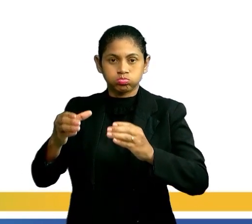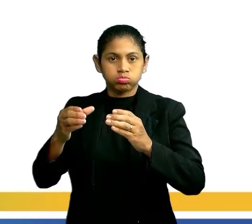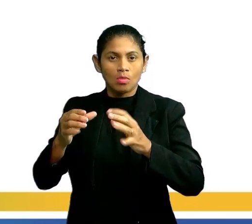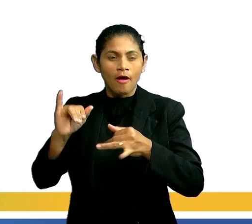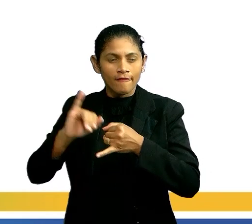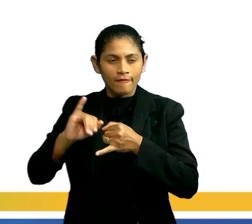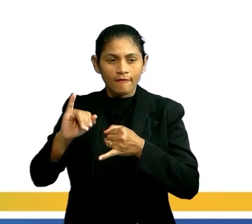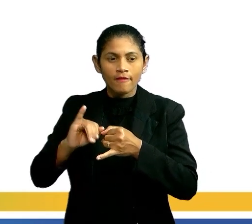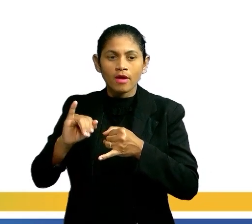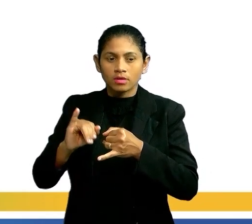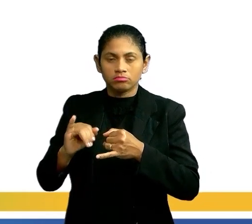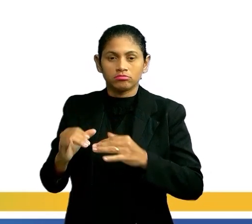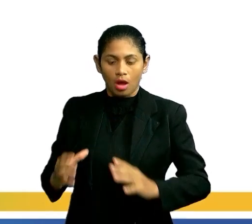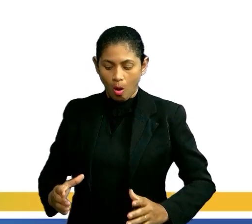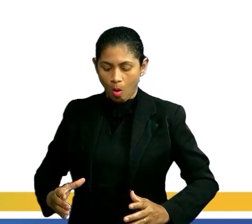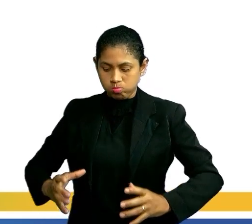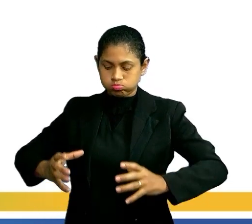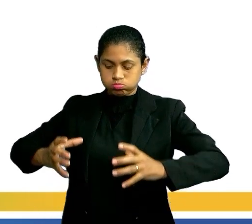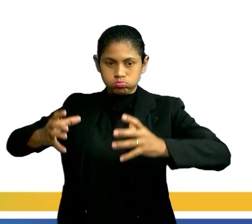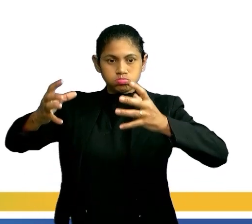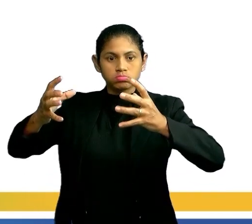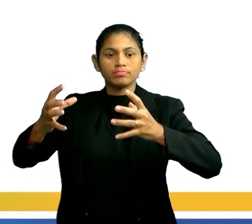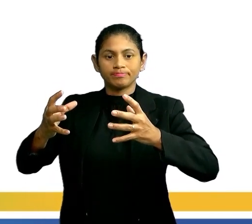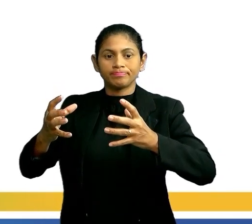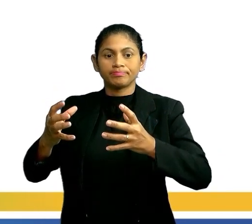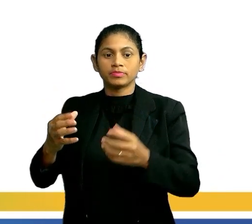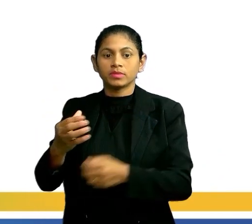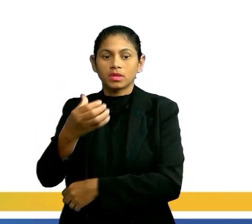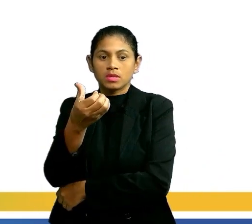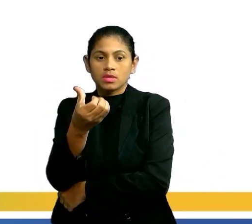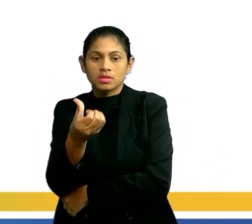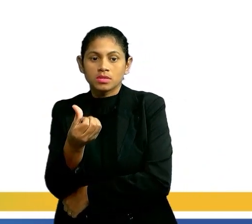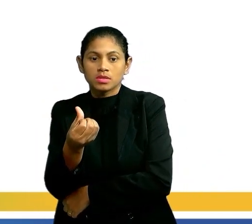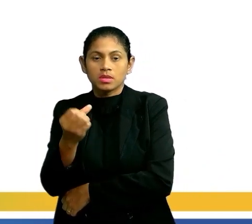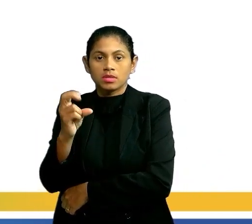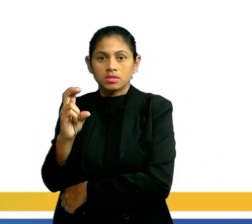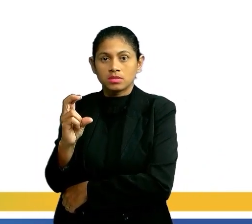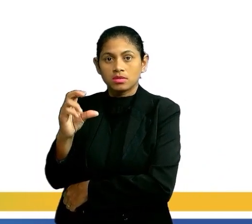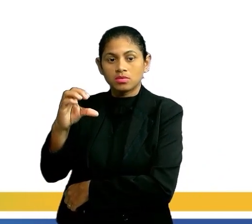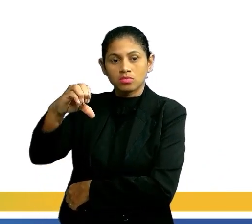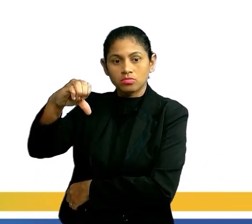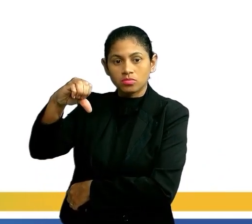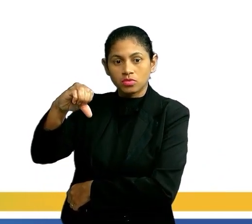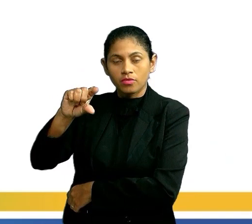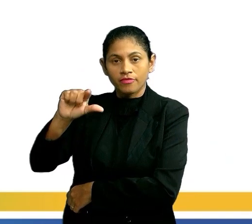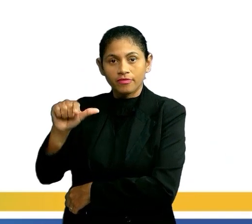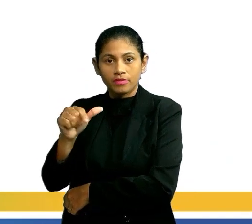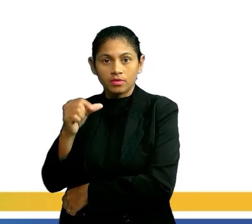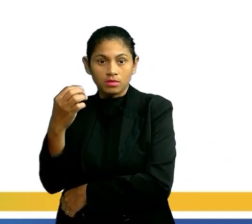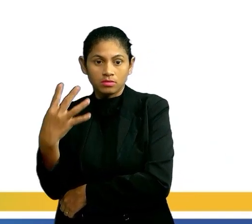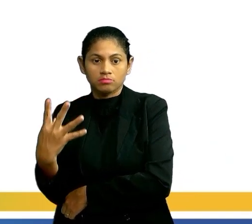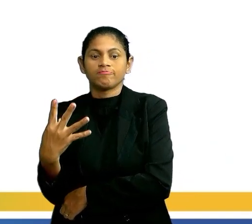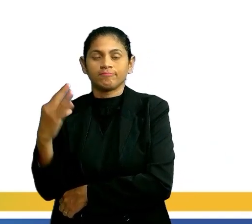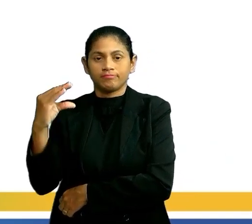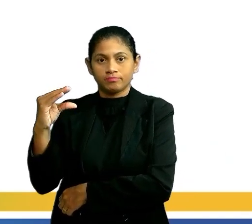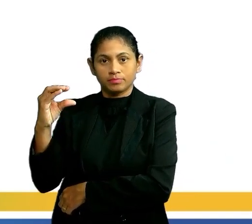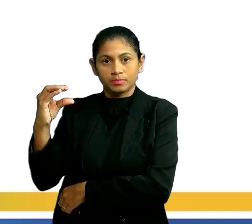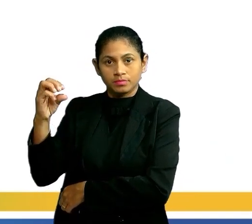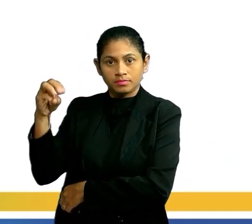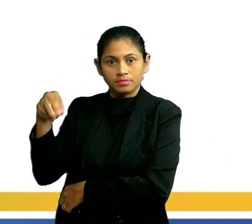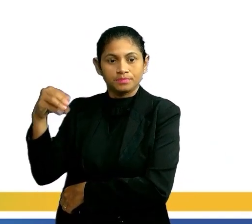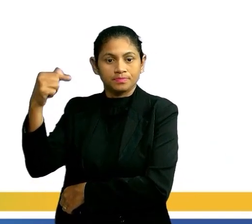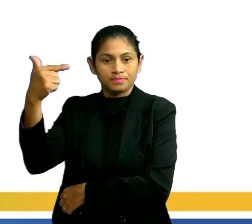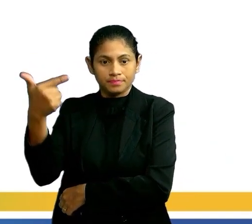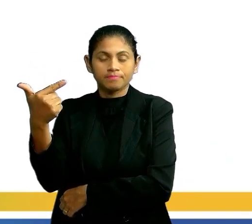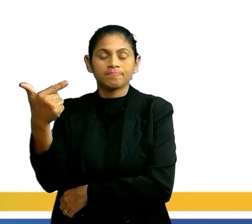com 659,4 centímetros quadrados de plástico. Aqui, pessoal, eu já tenho a área, tá?